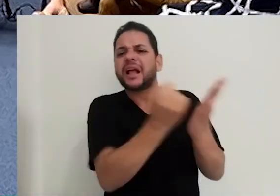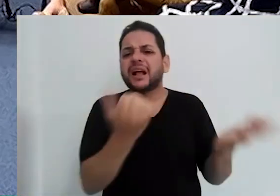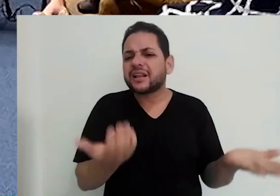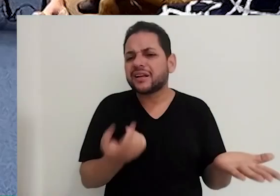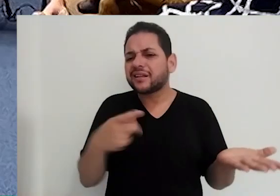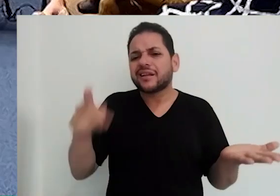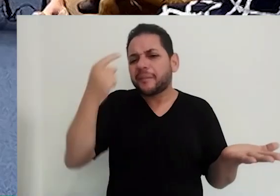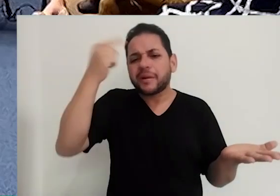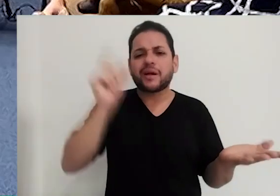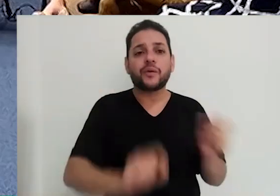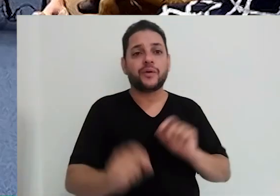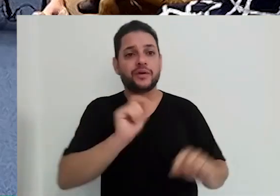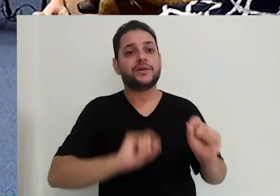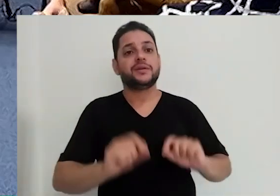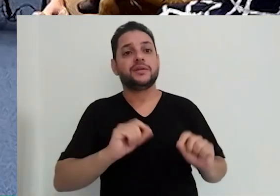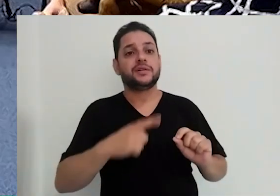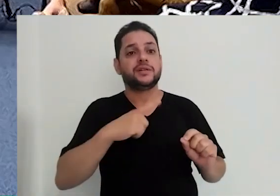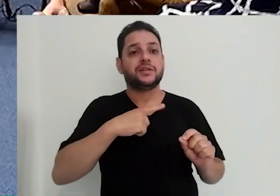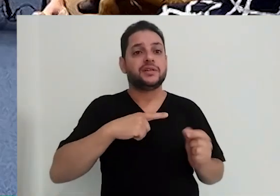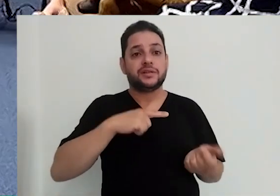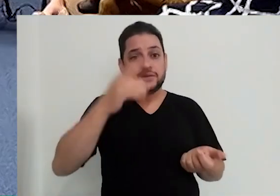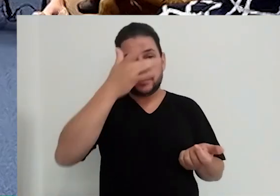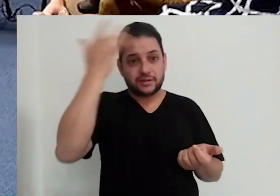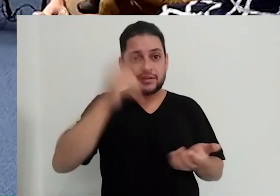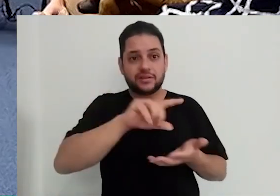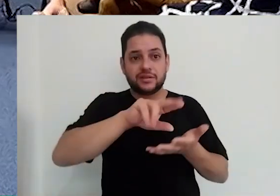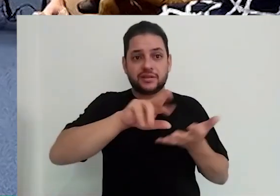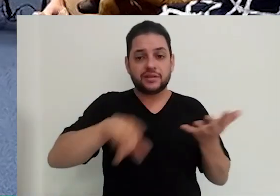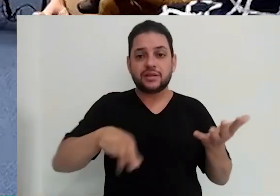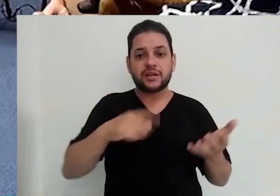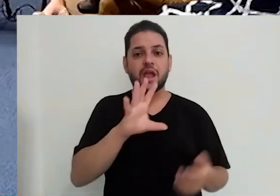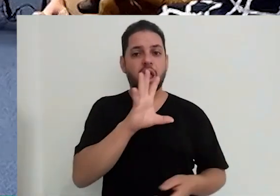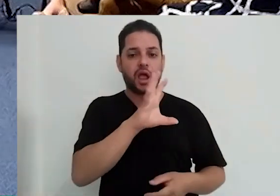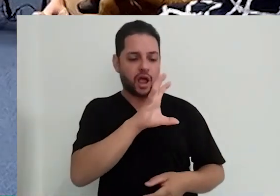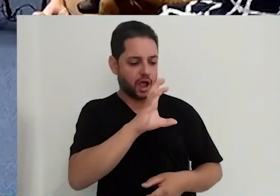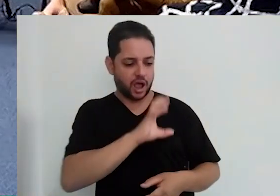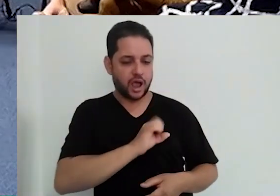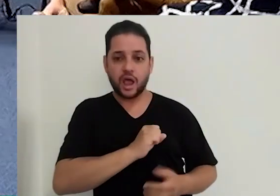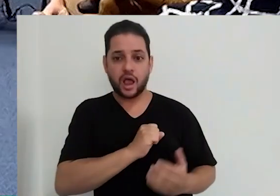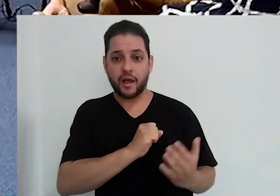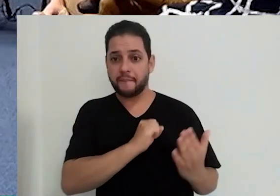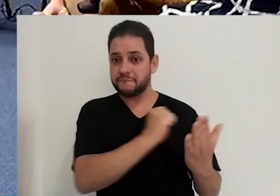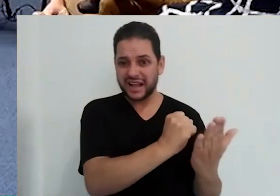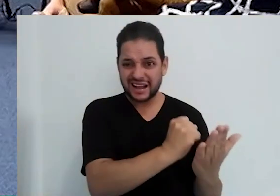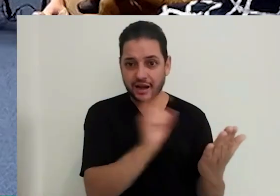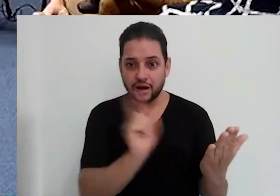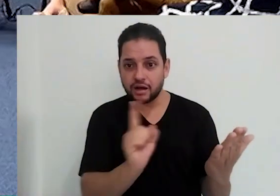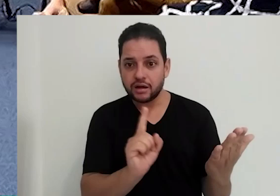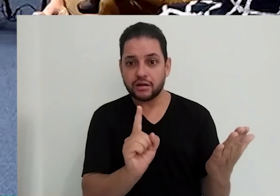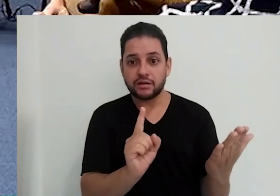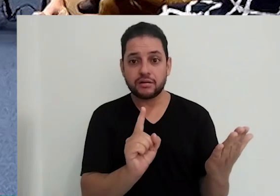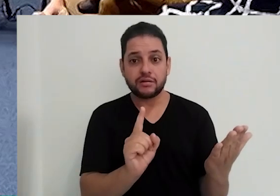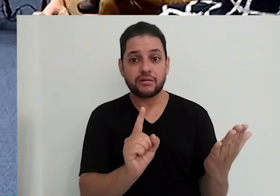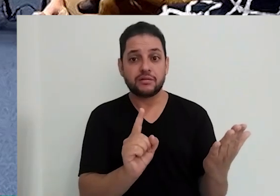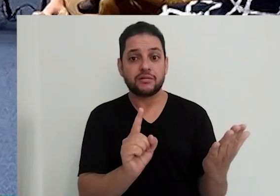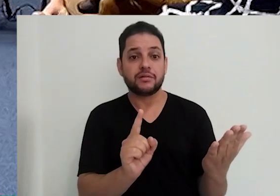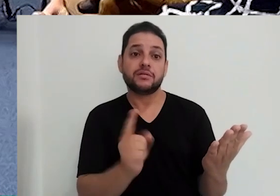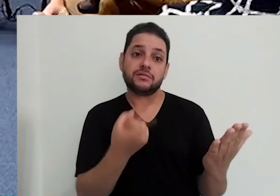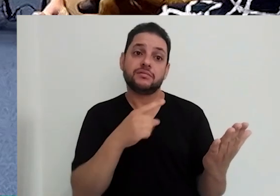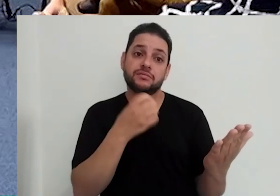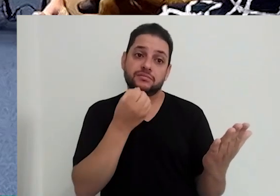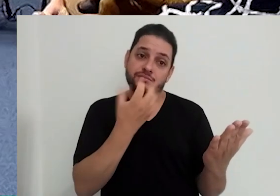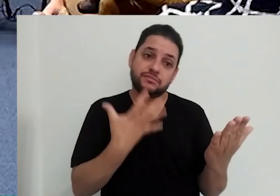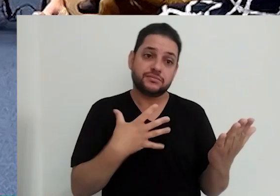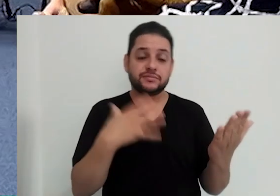muitas pessoas têm todo aquele movimento do quem ama não mata que eu acho um slogan bom porque chama atenção porque